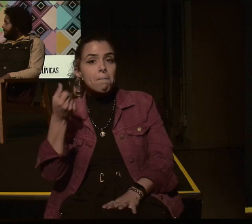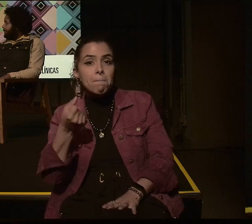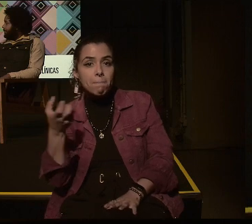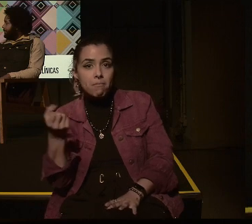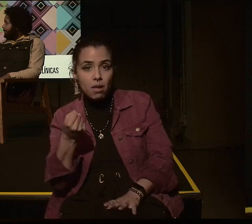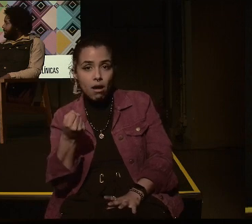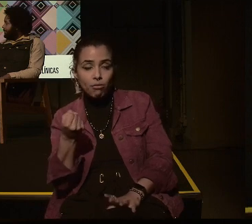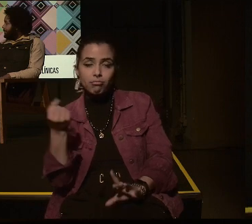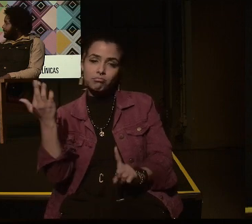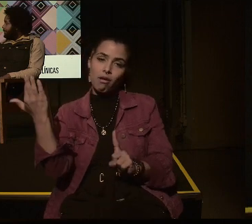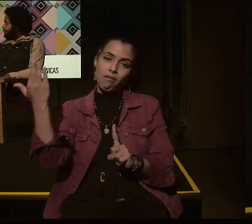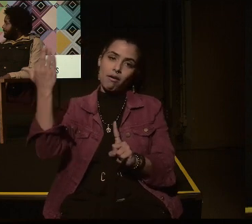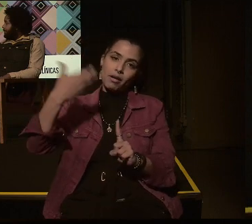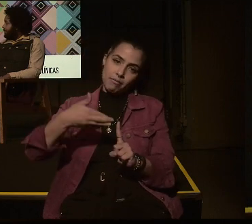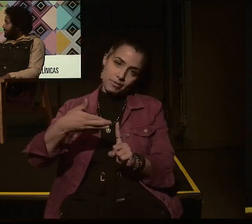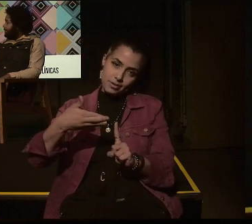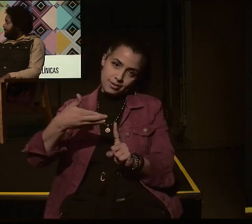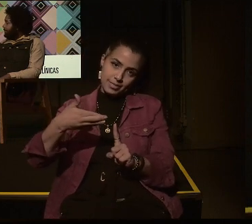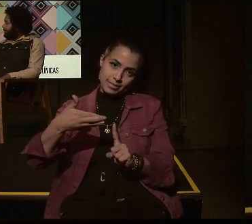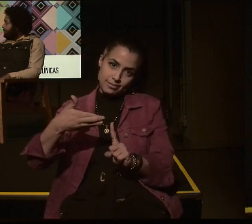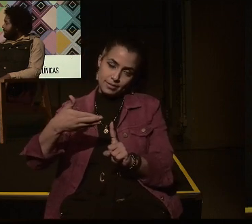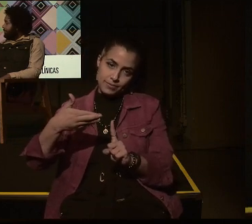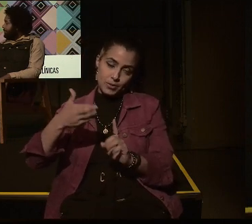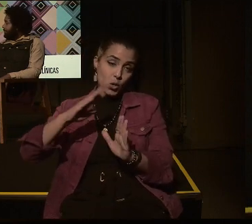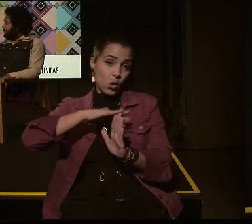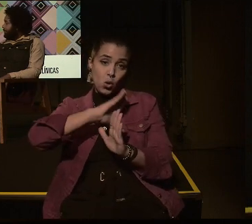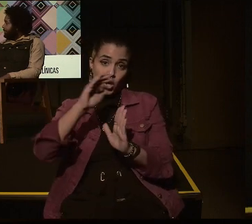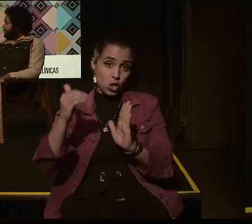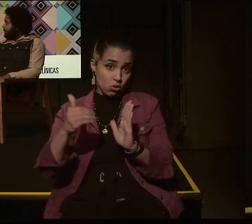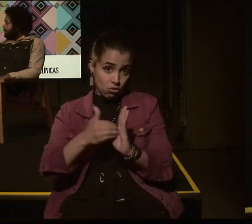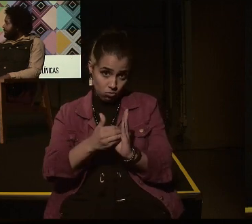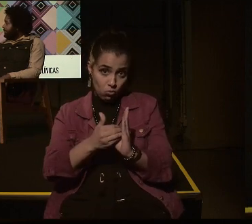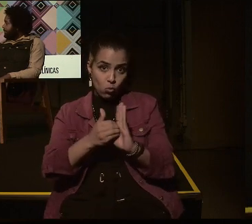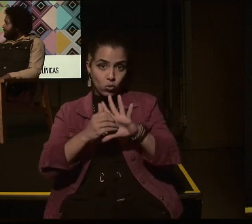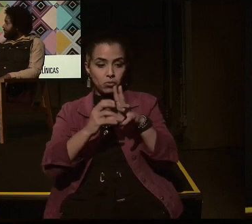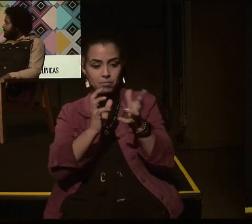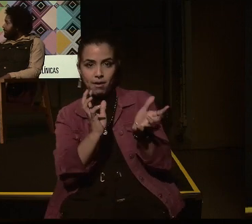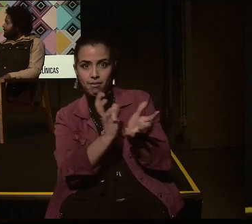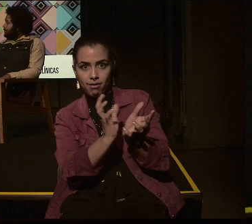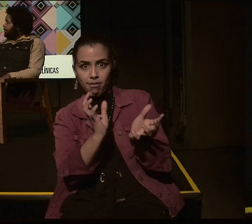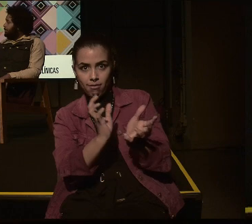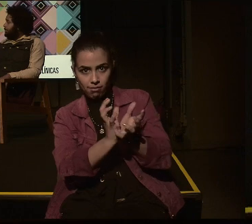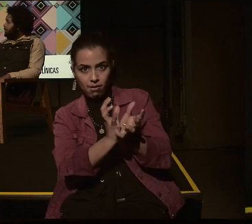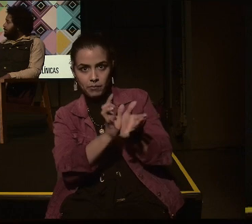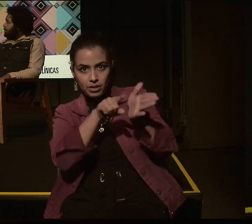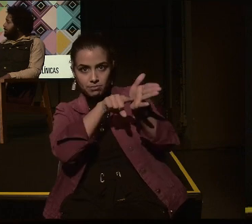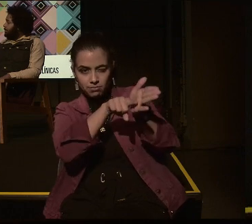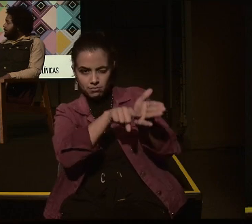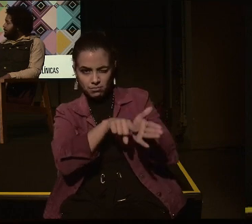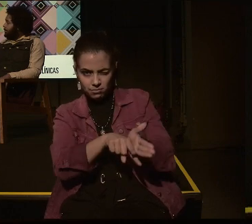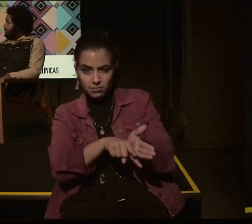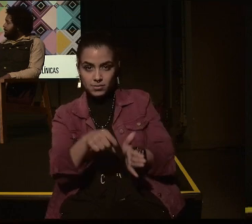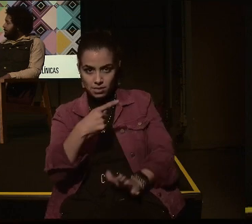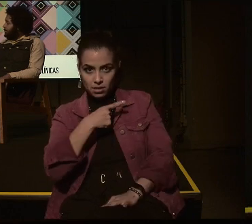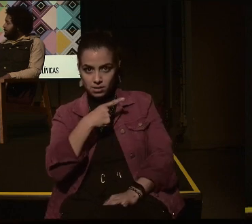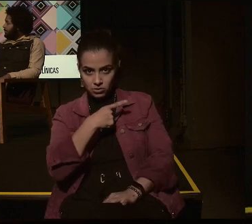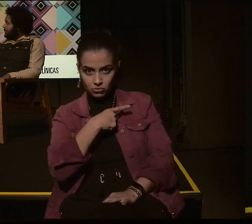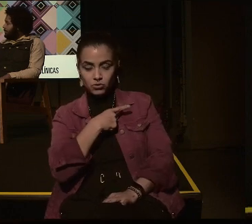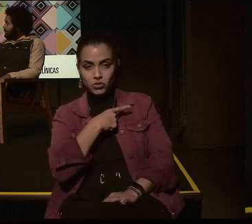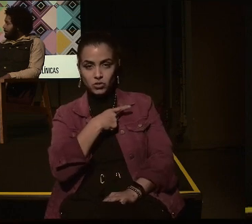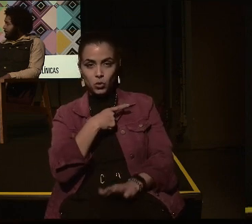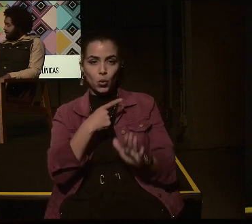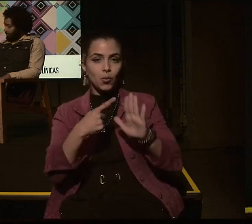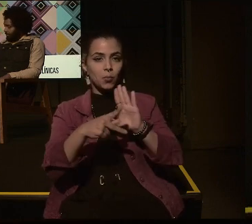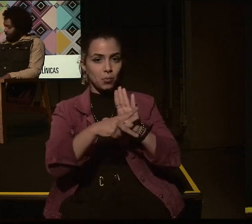de referência. Tudo aquilo que a equipe estava, a partir de uma pesquisação que incide no território, de